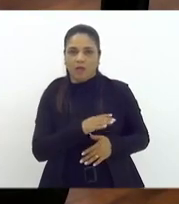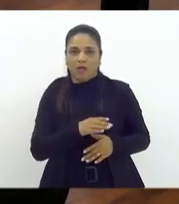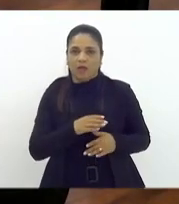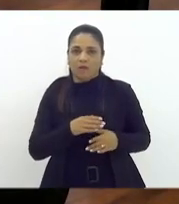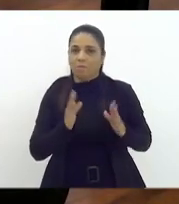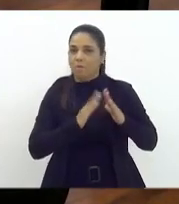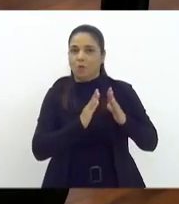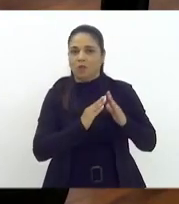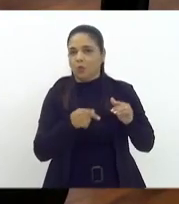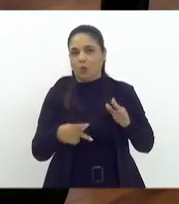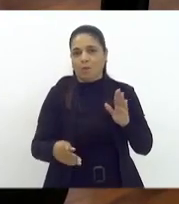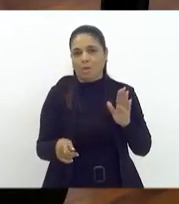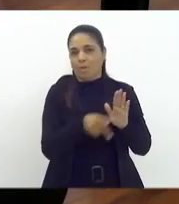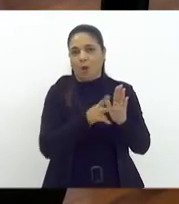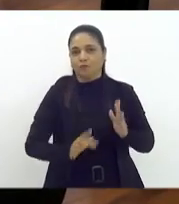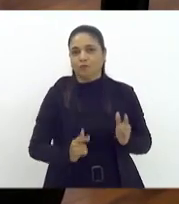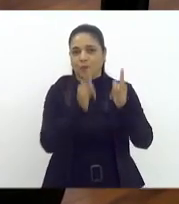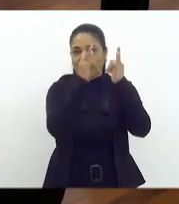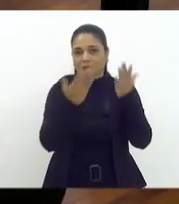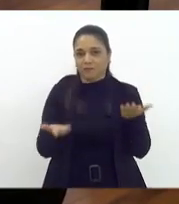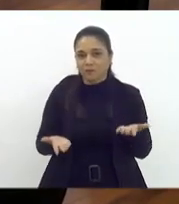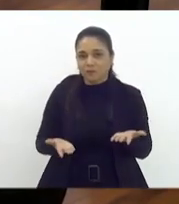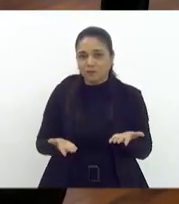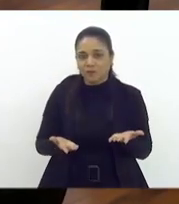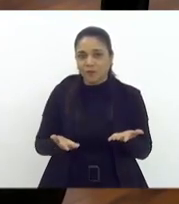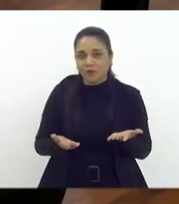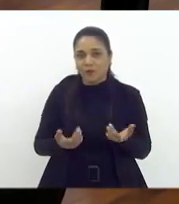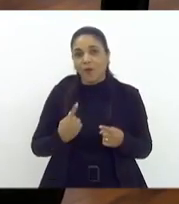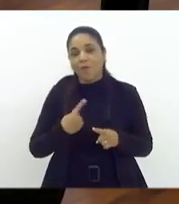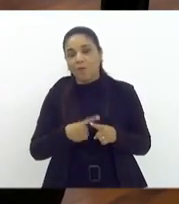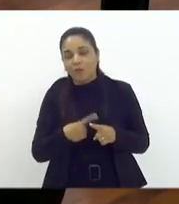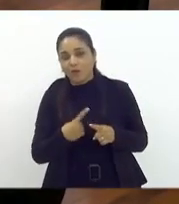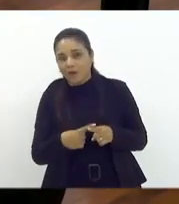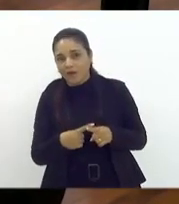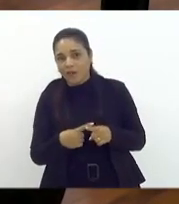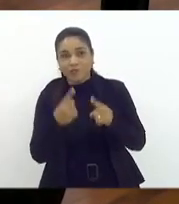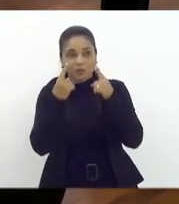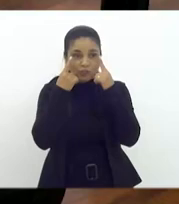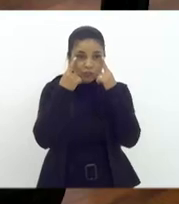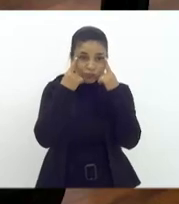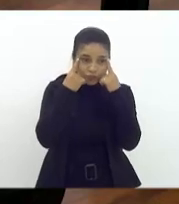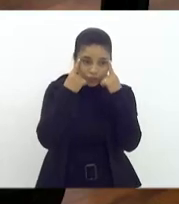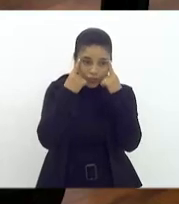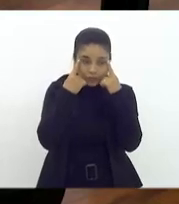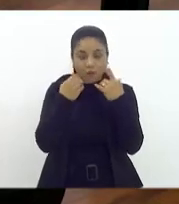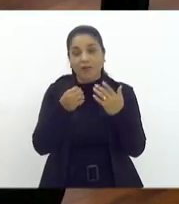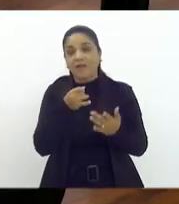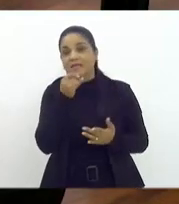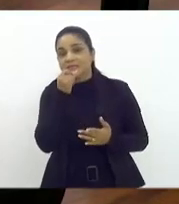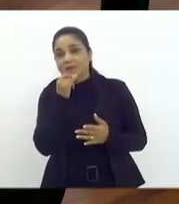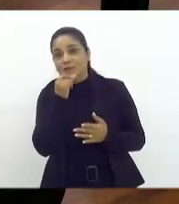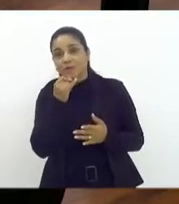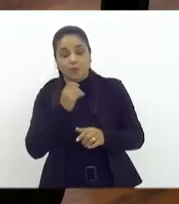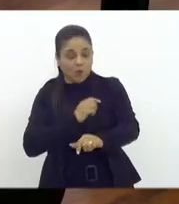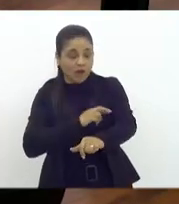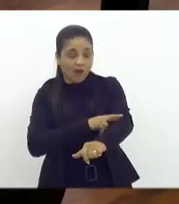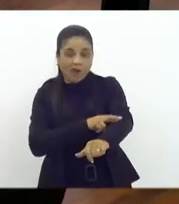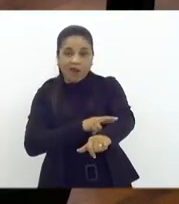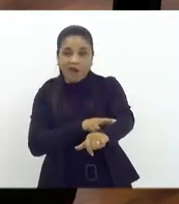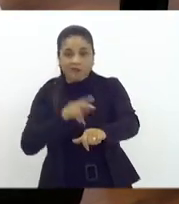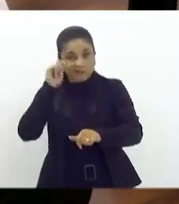porque ele não é oriental então se eu sou uma pessoa da Raça Negra eu vou ter mais dificuldade